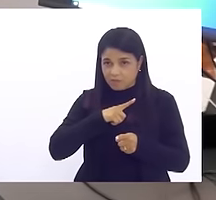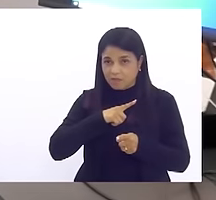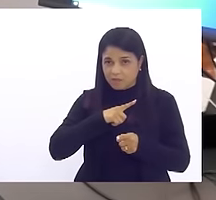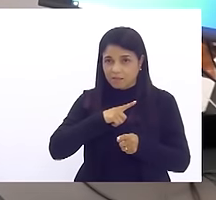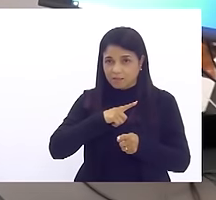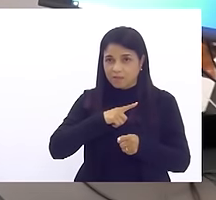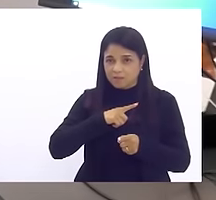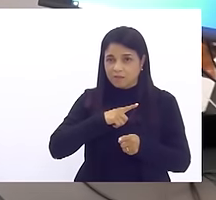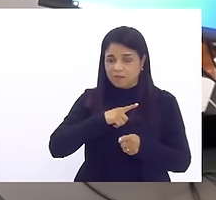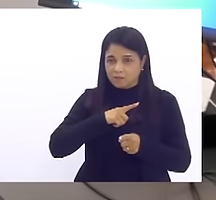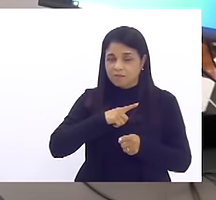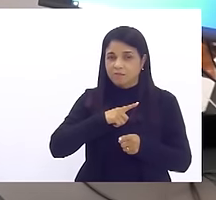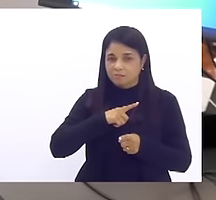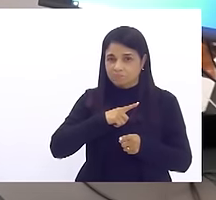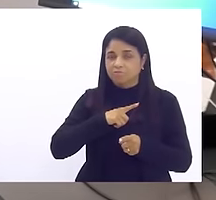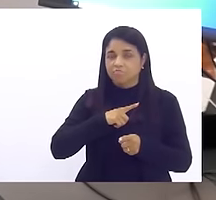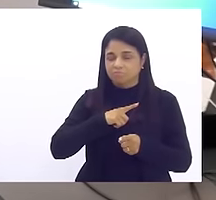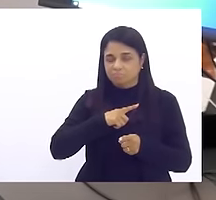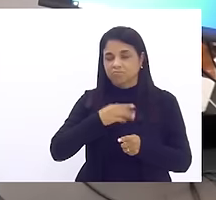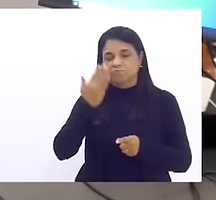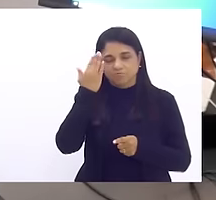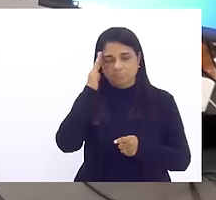atendimento administrativo